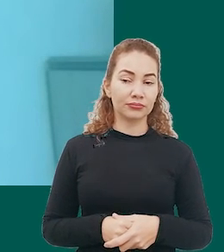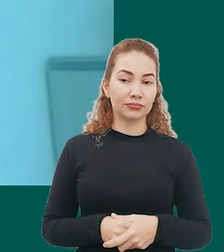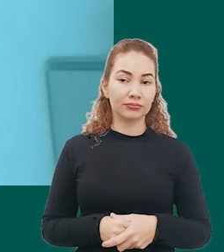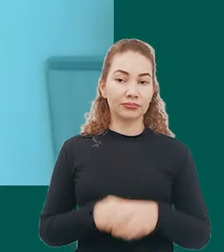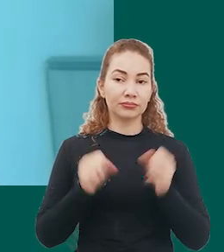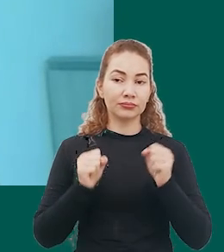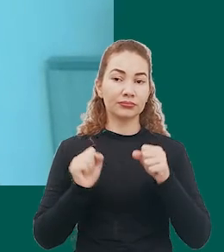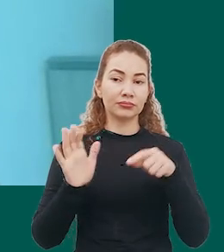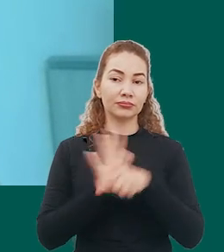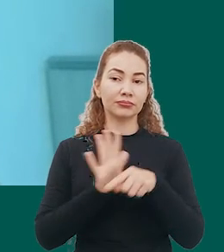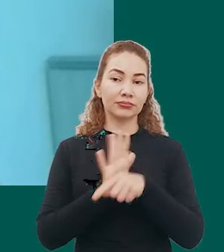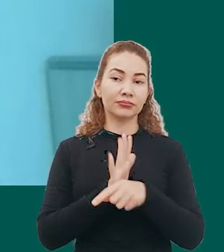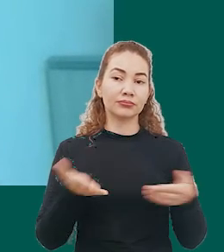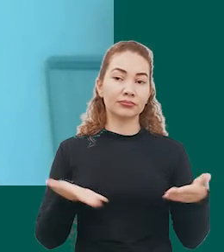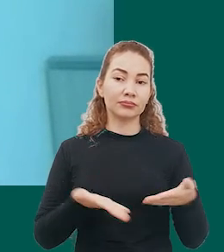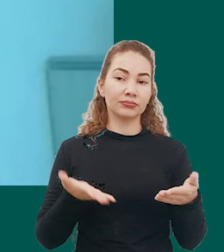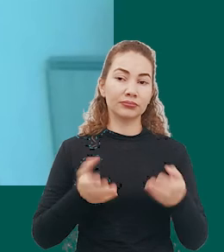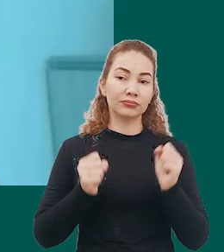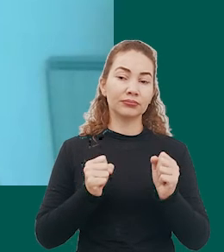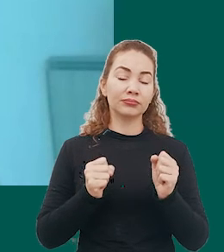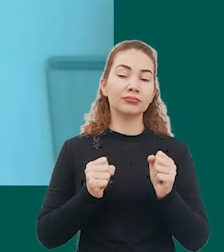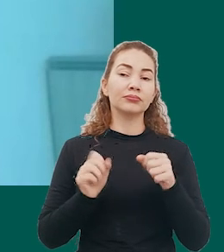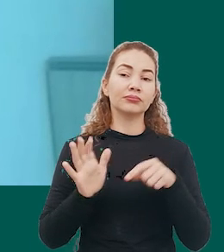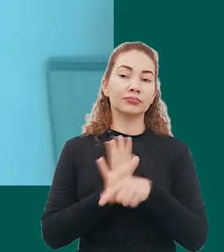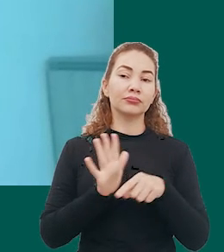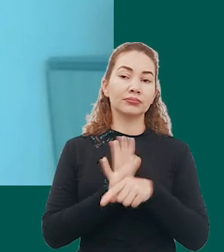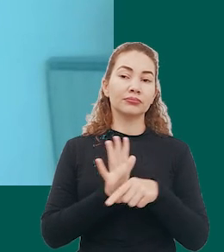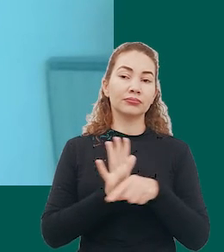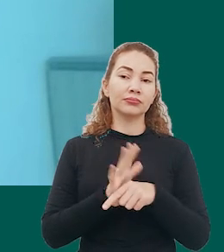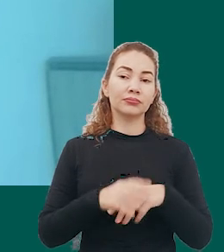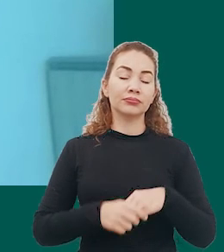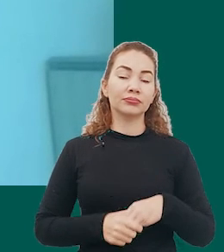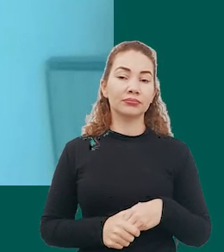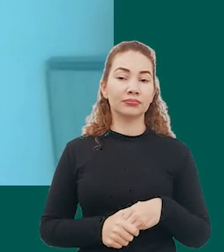Pode perguntar por aqui. Pode fazer o questionamento, né?